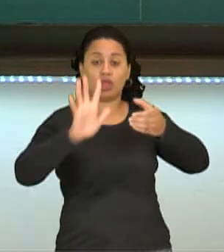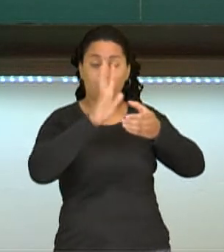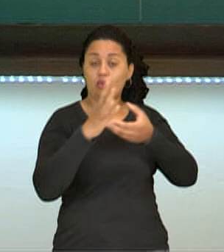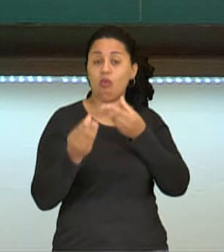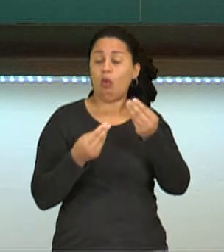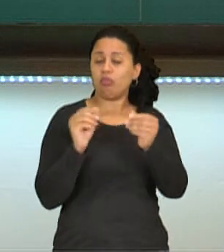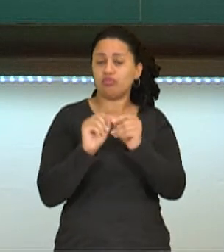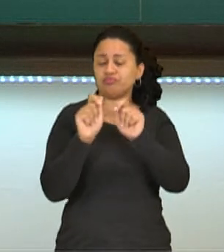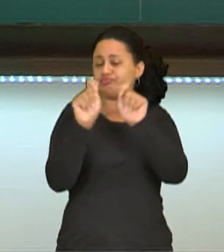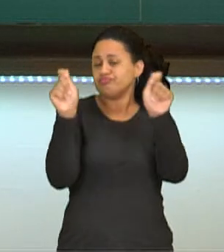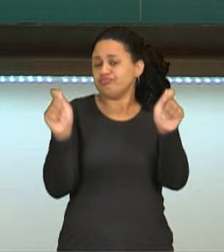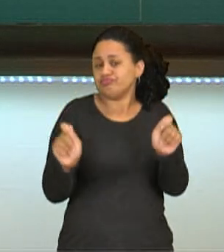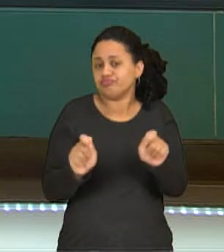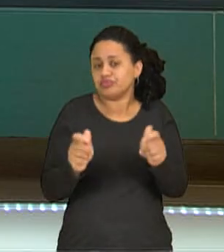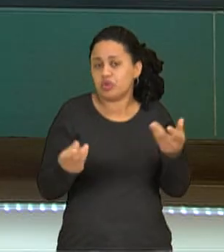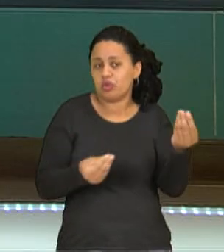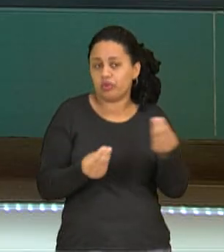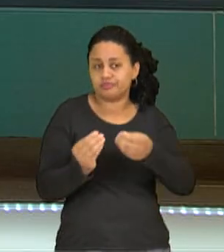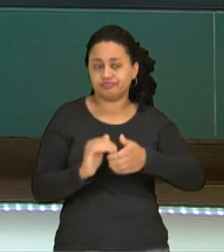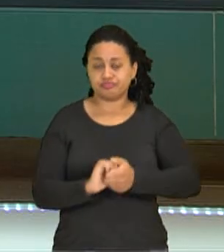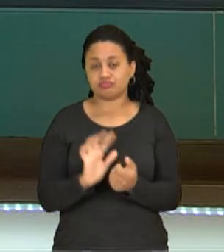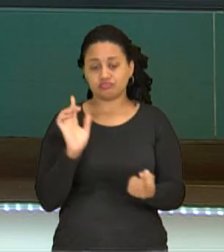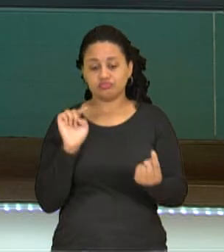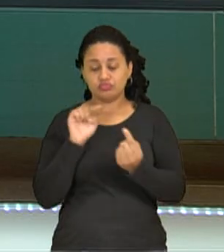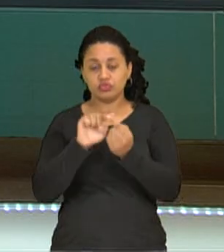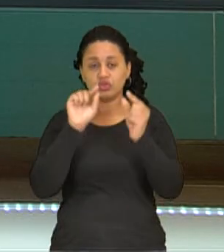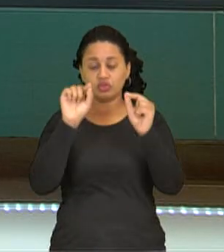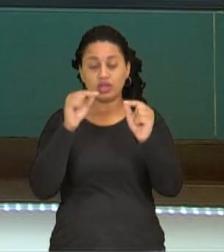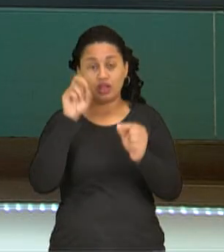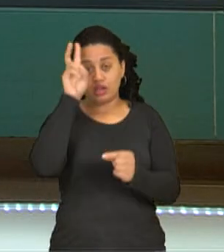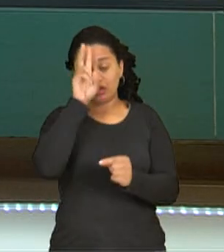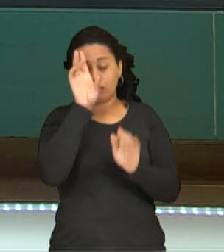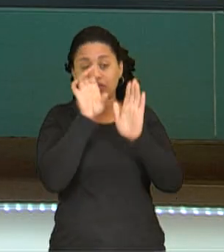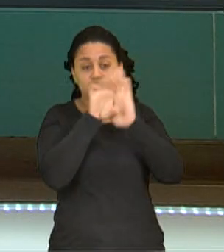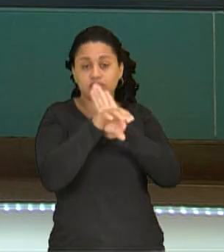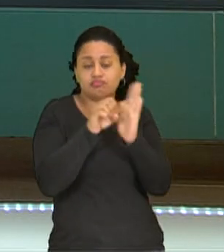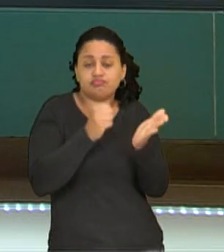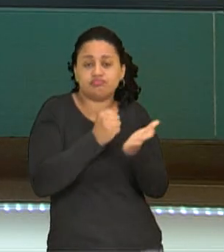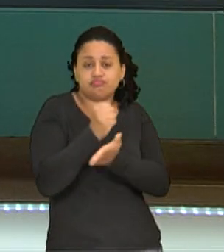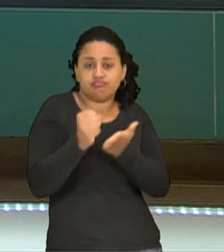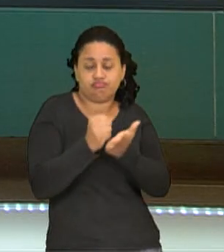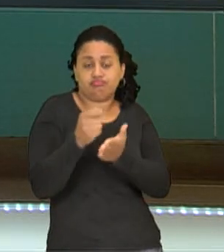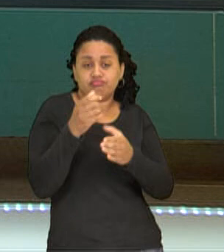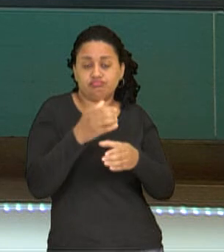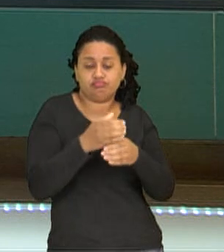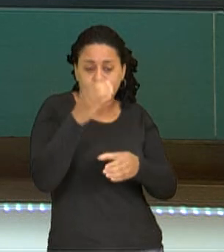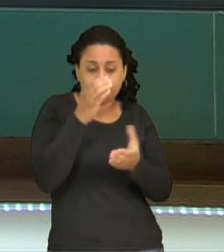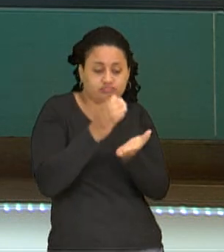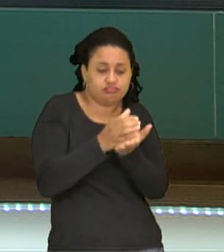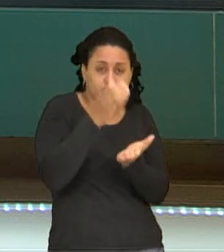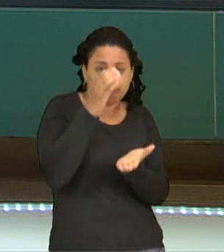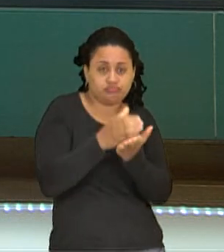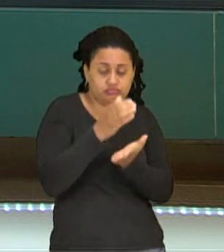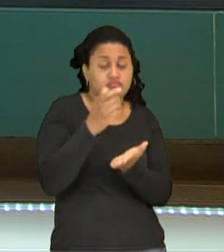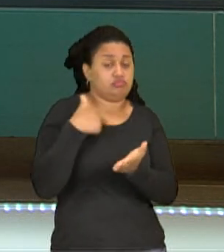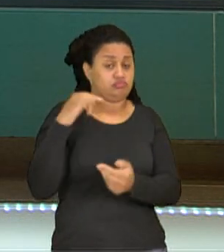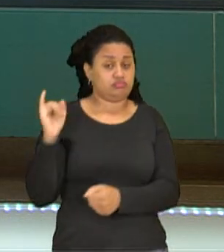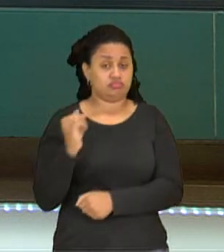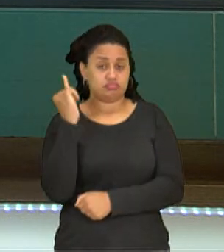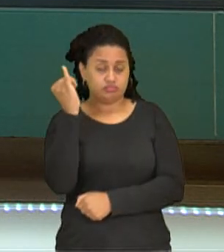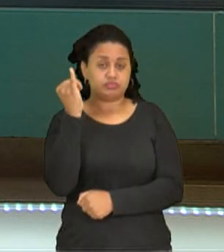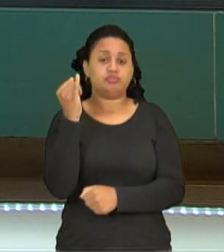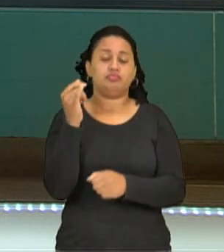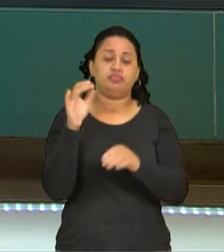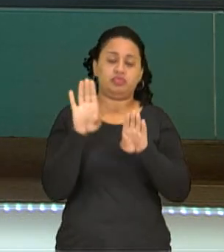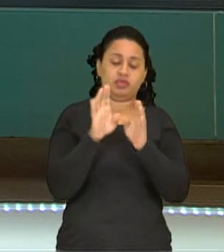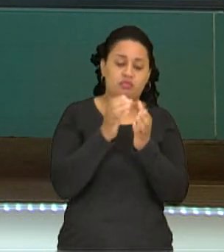Então, nossos objetivos vão ser a gente relembrar os conceitos básicos do cilindro, né, que são bastante importantes,